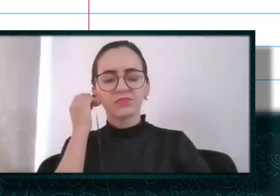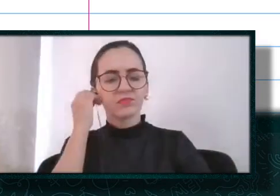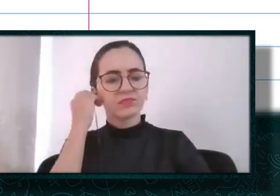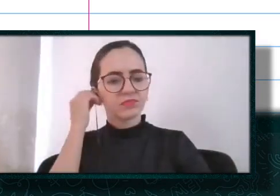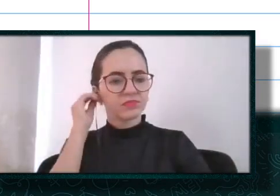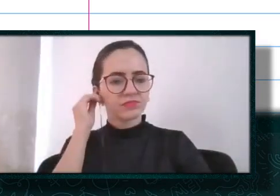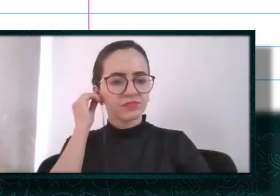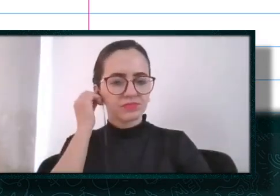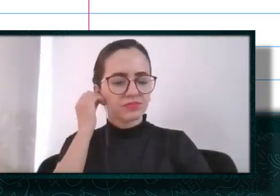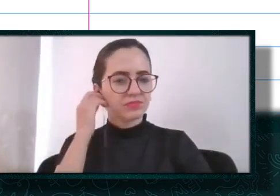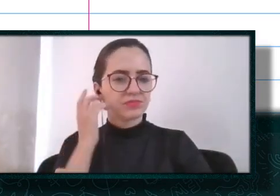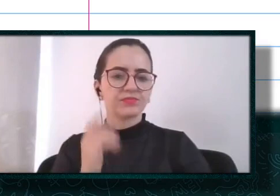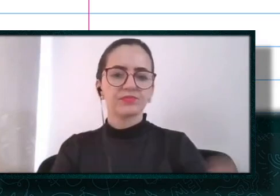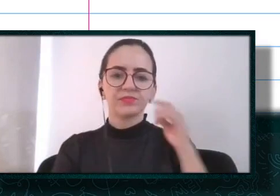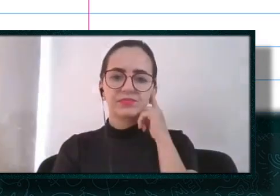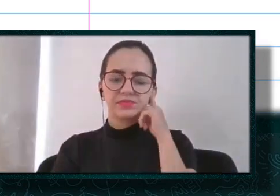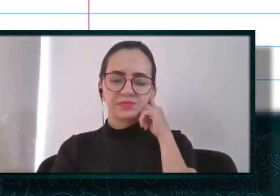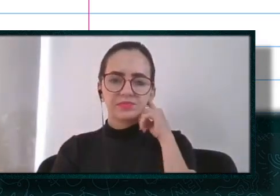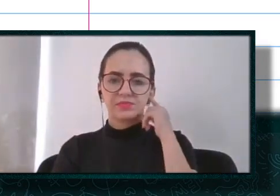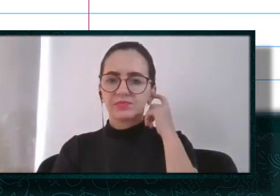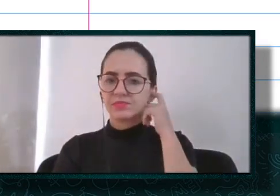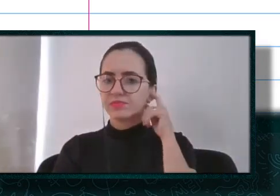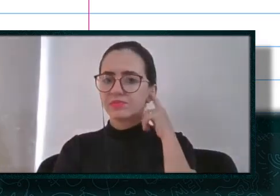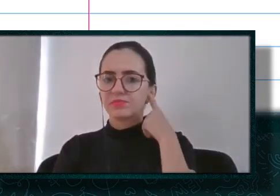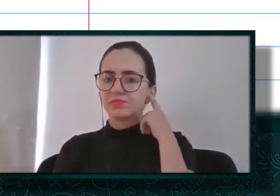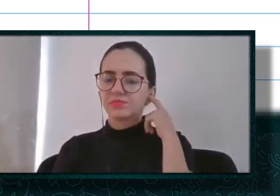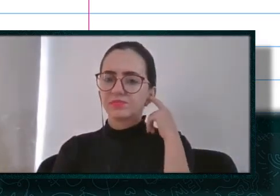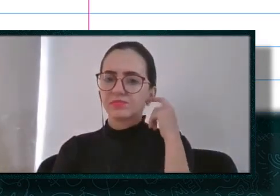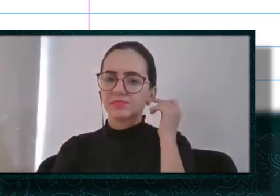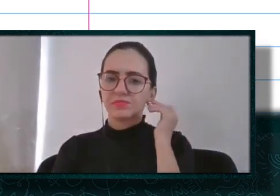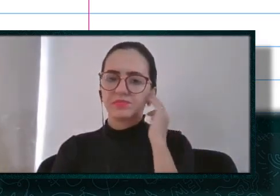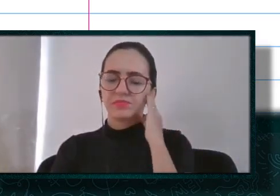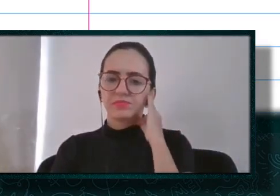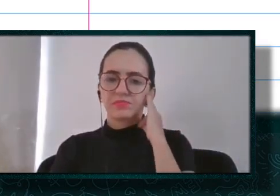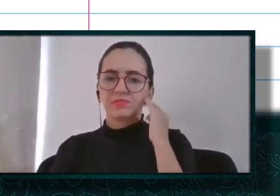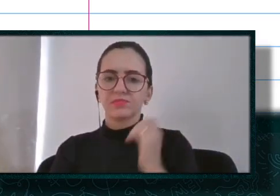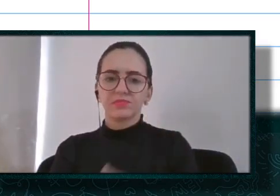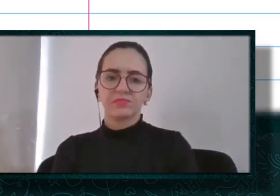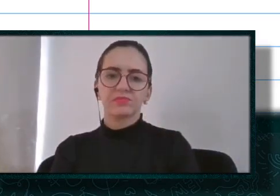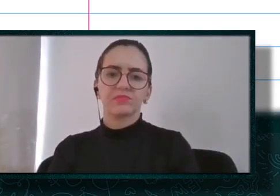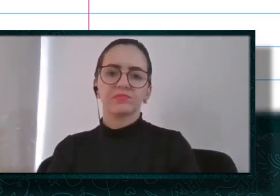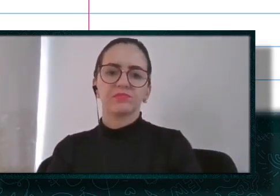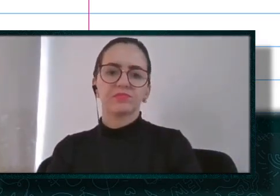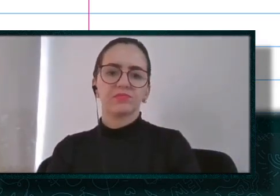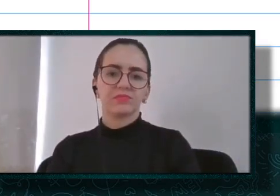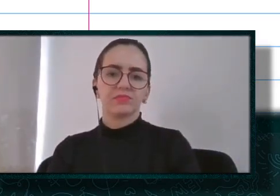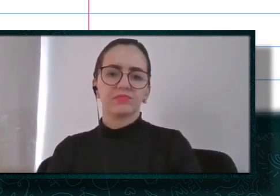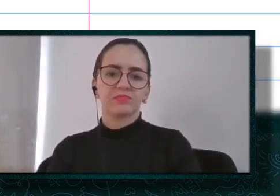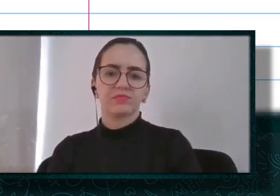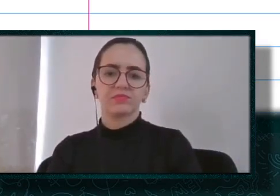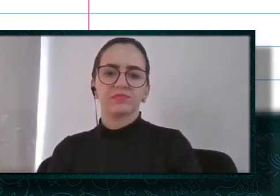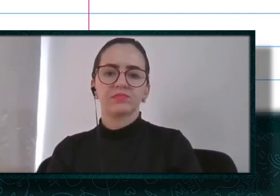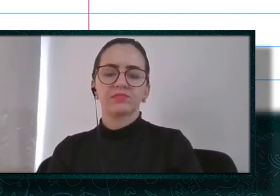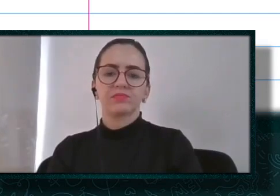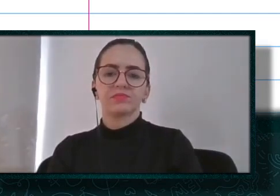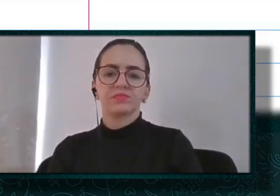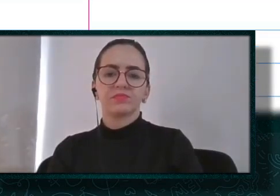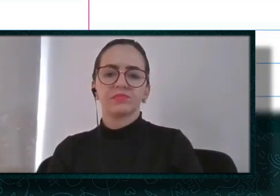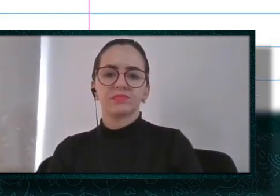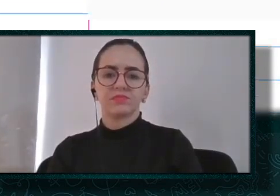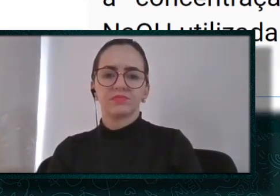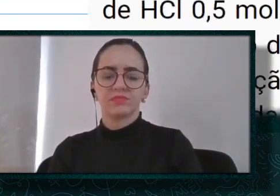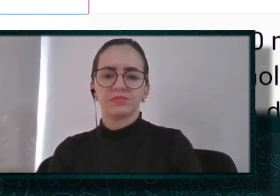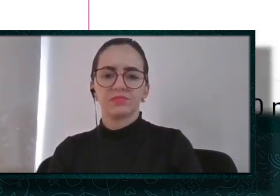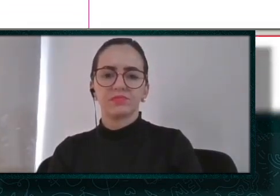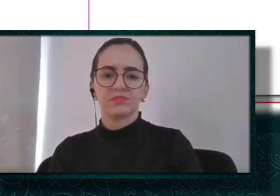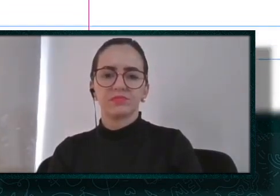montar a equação. E aqui a gente já sabe, né? É a mesma equação que a gente já estava trabalhando. Na verdade, eu vou até pegar